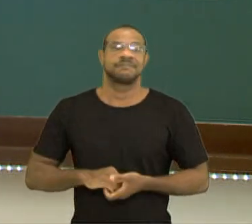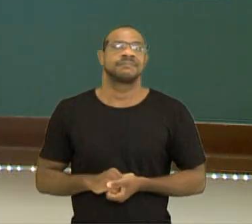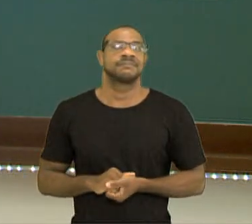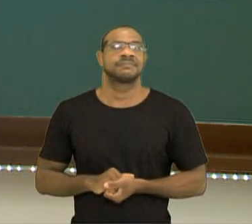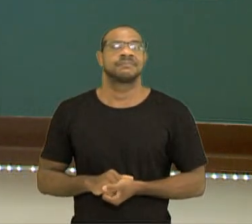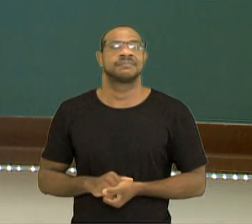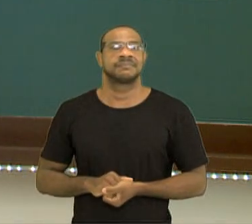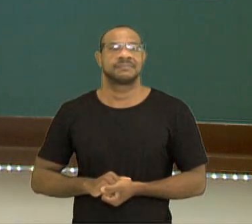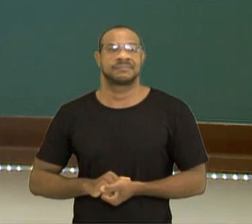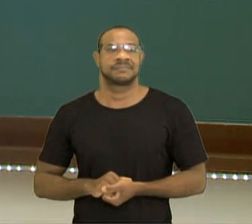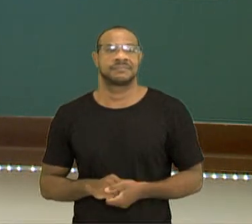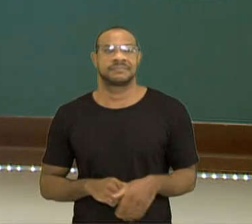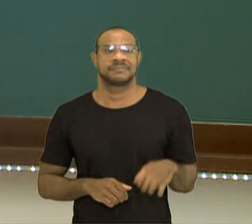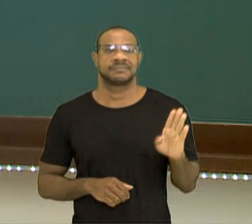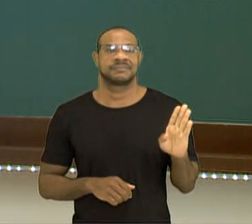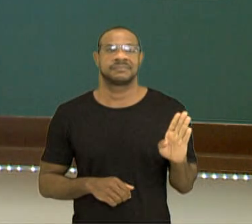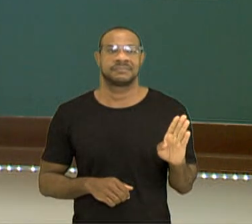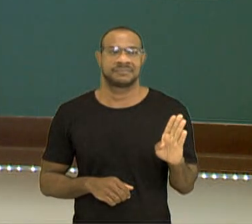B, é uma